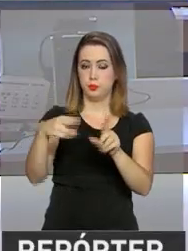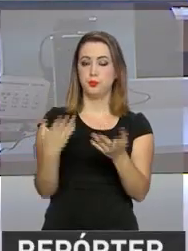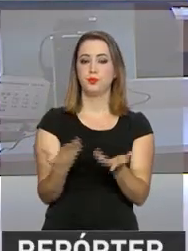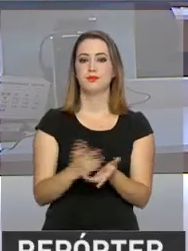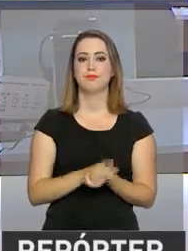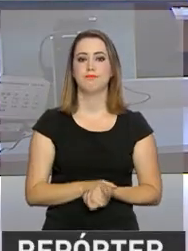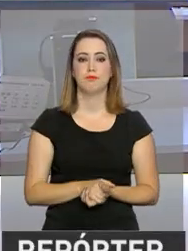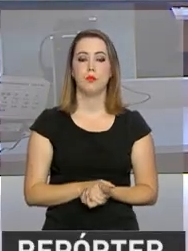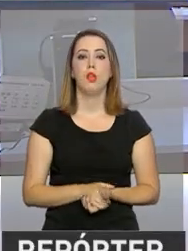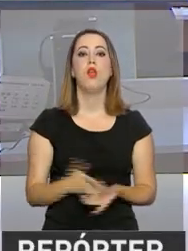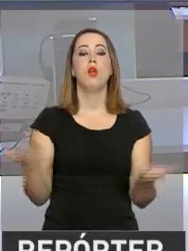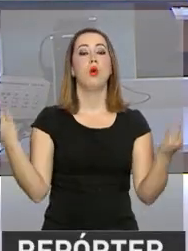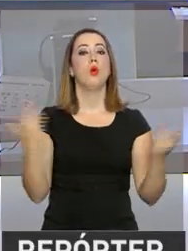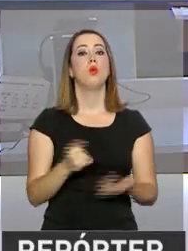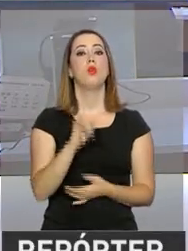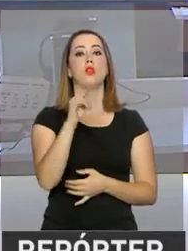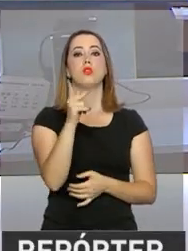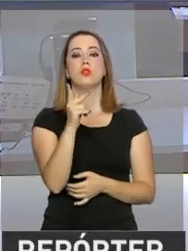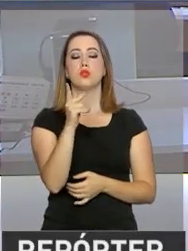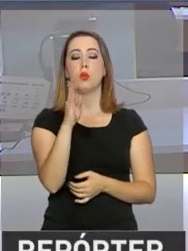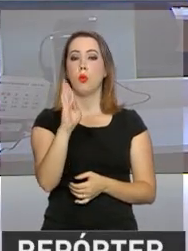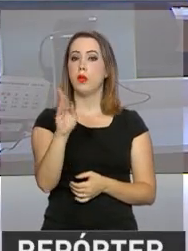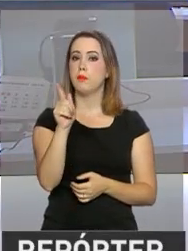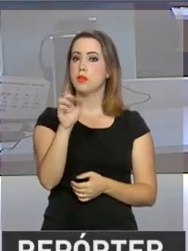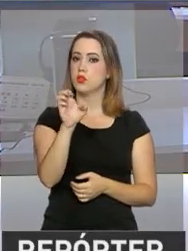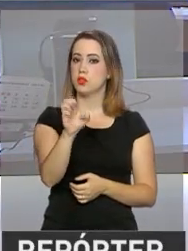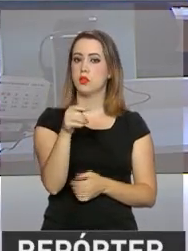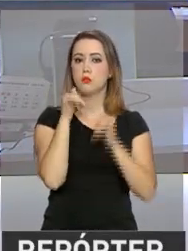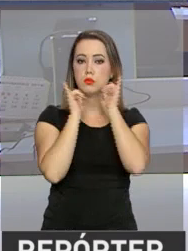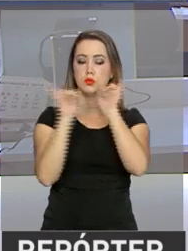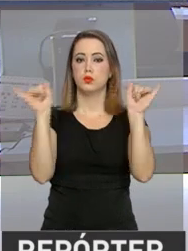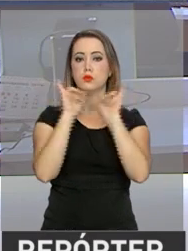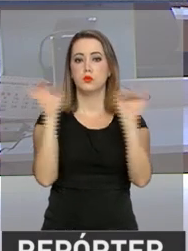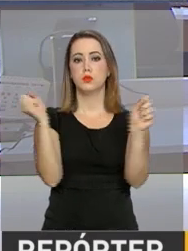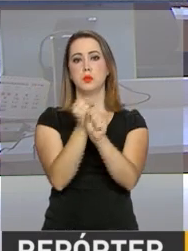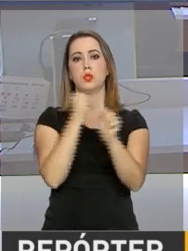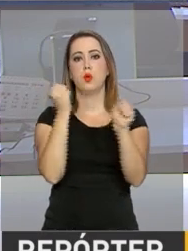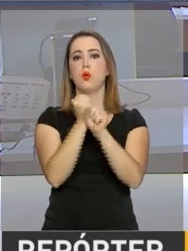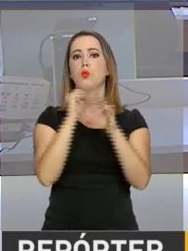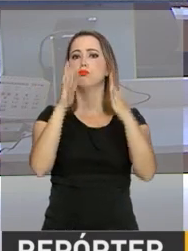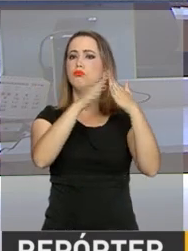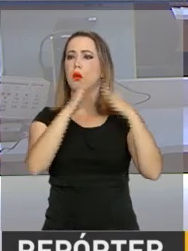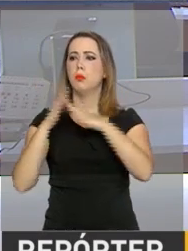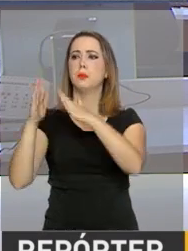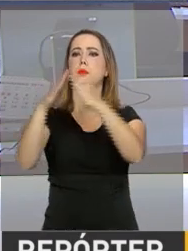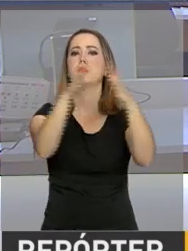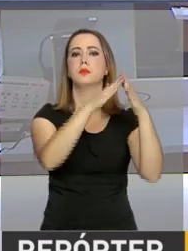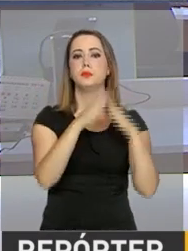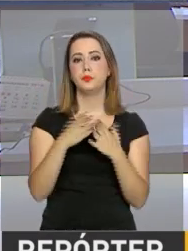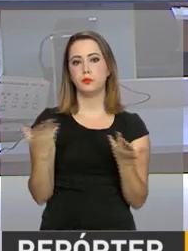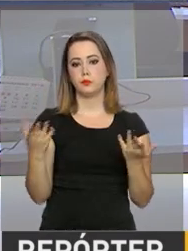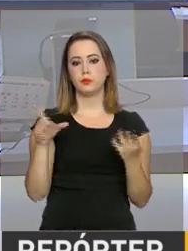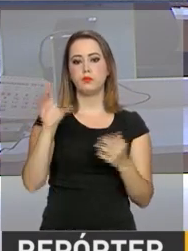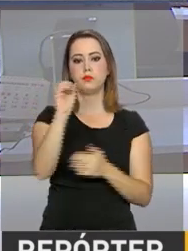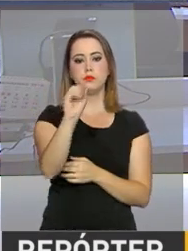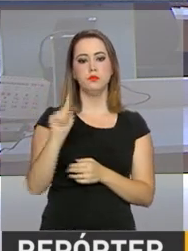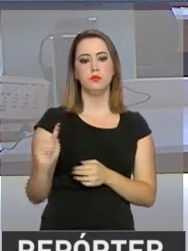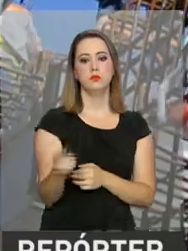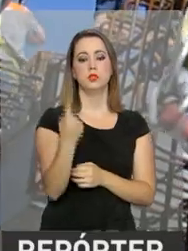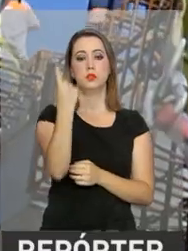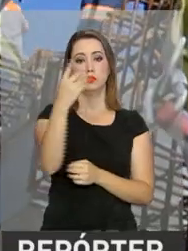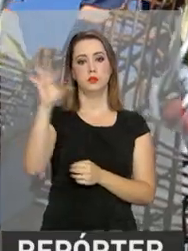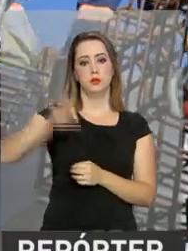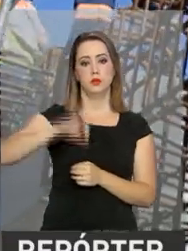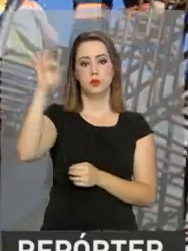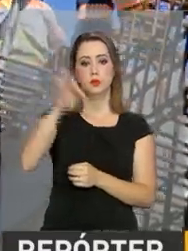e o IBGE também divulgou Hoje os números da construção civil no país O índice em novembro ficou em 0,11% com